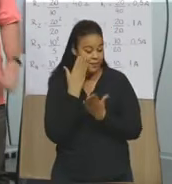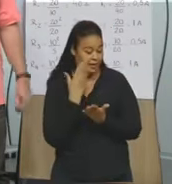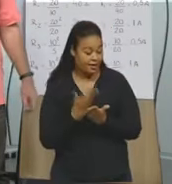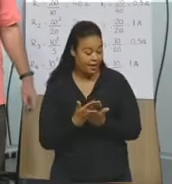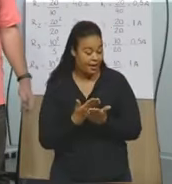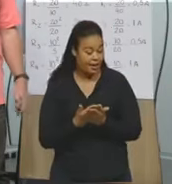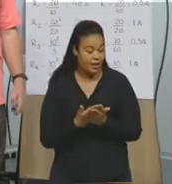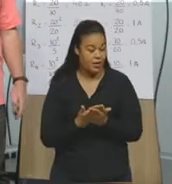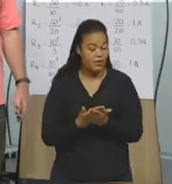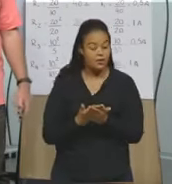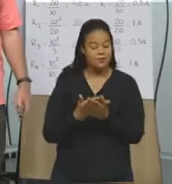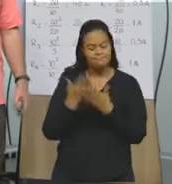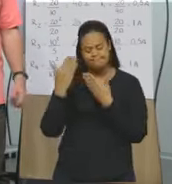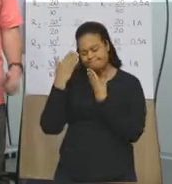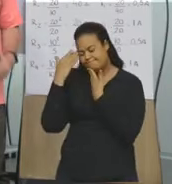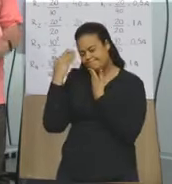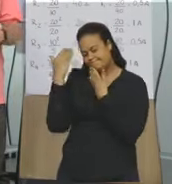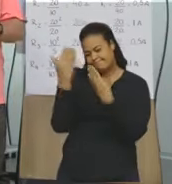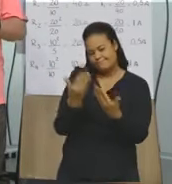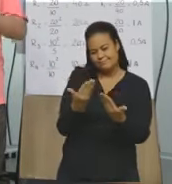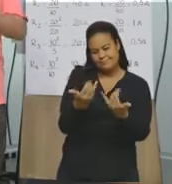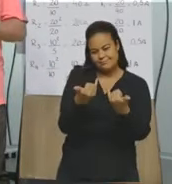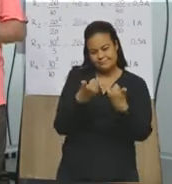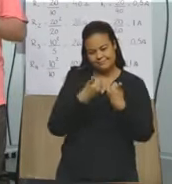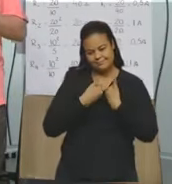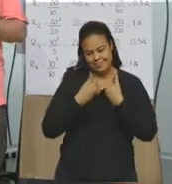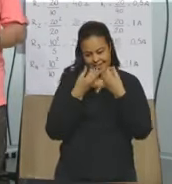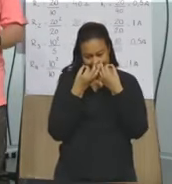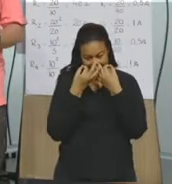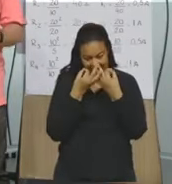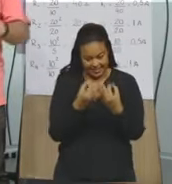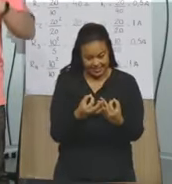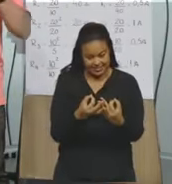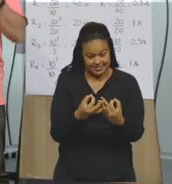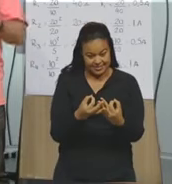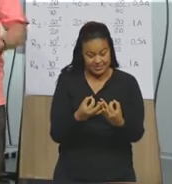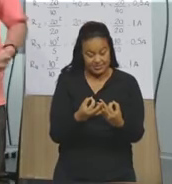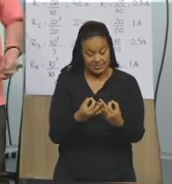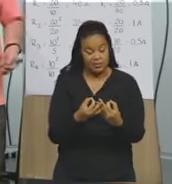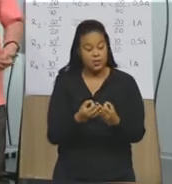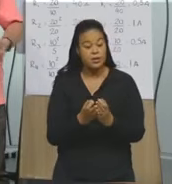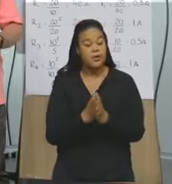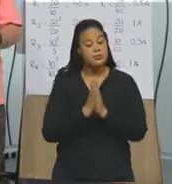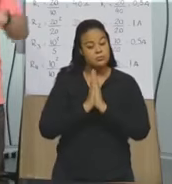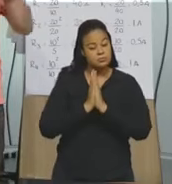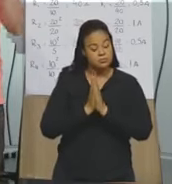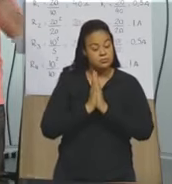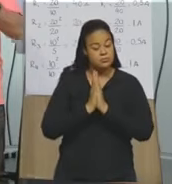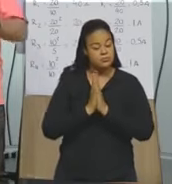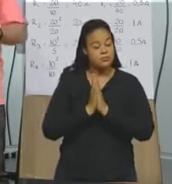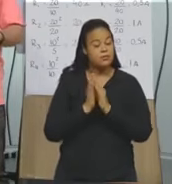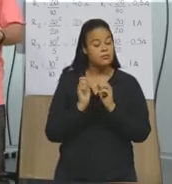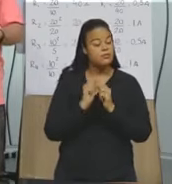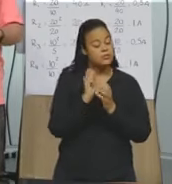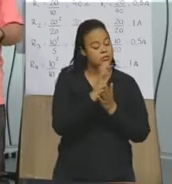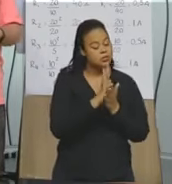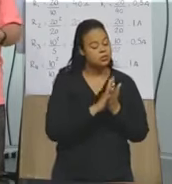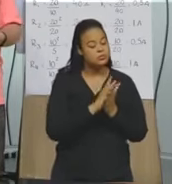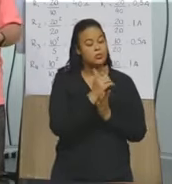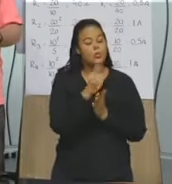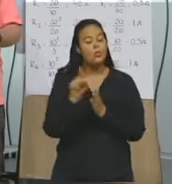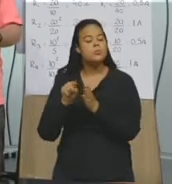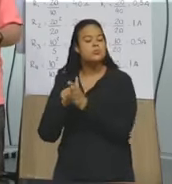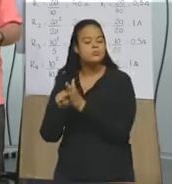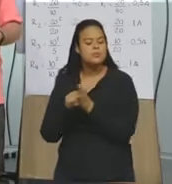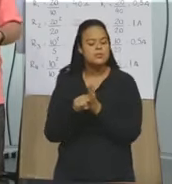a atenção de todos vocês. Peço de verdade, de coração, que vocês façam os exercícios, busquem outros em outras